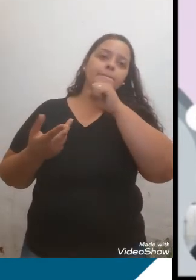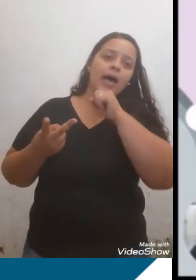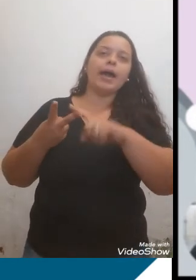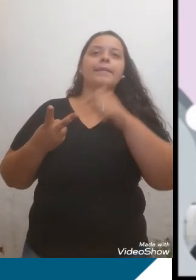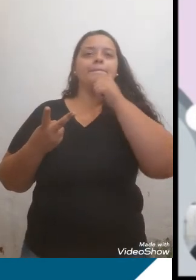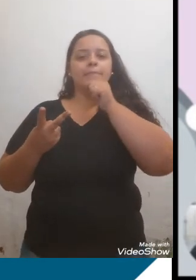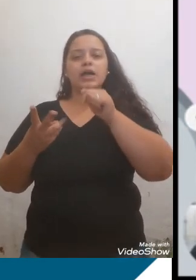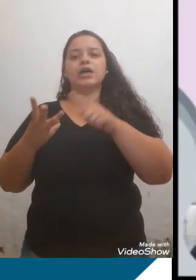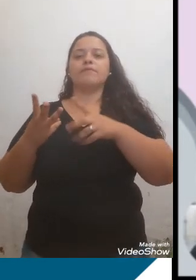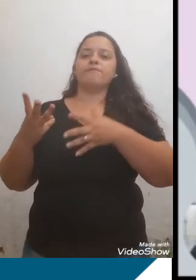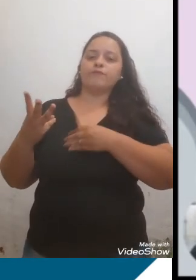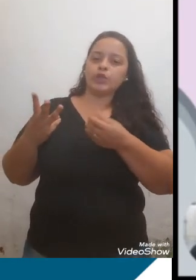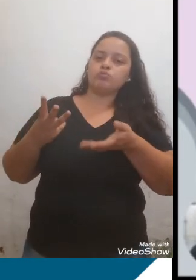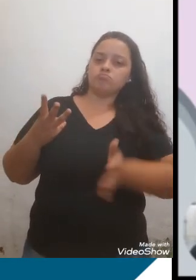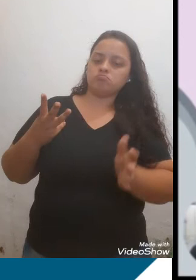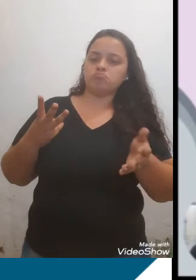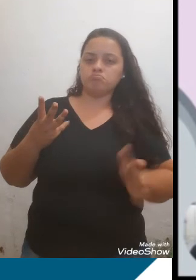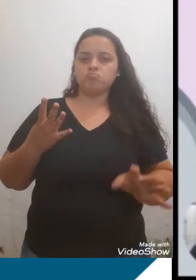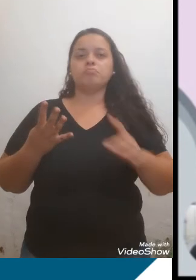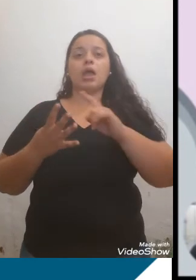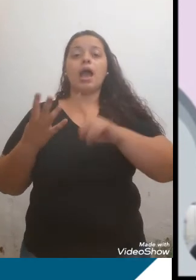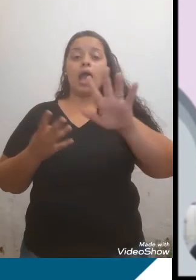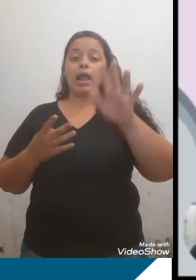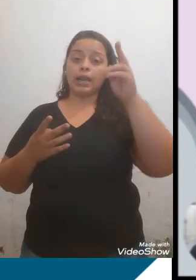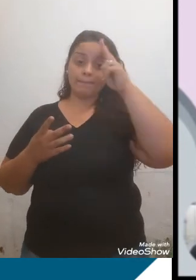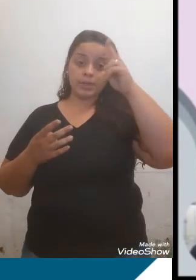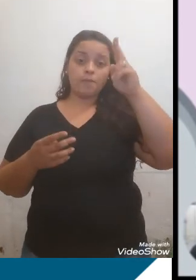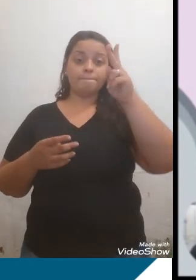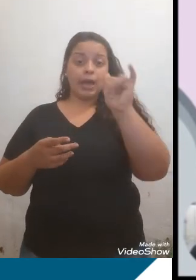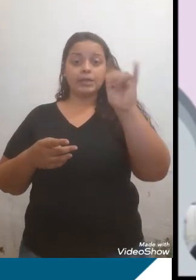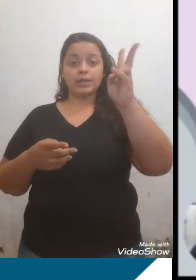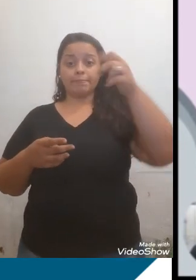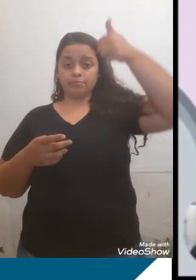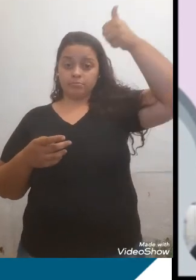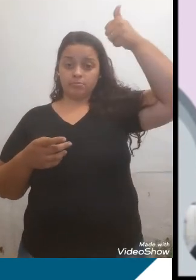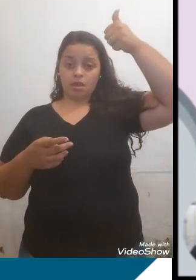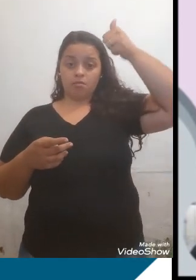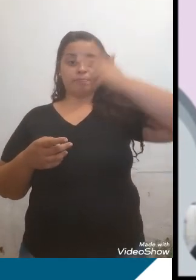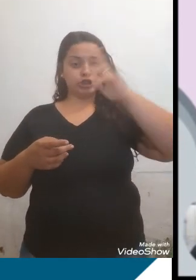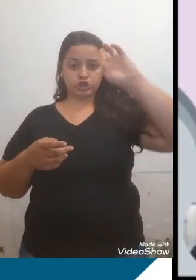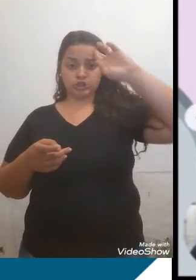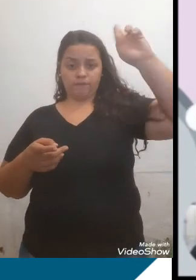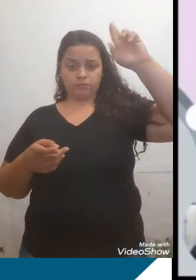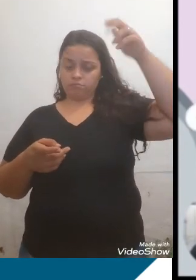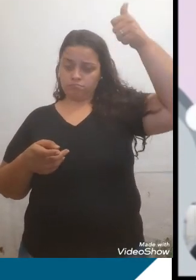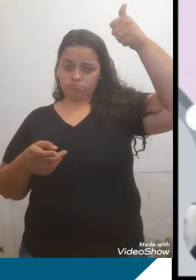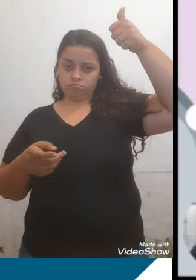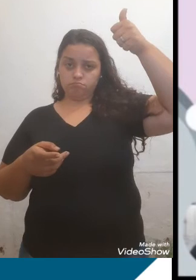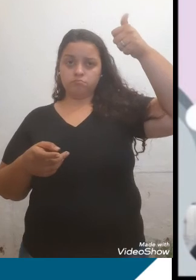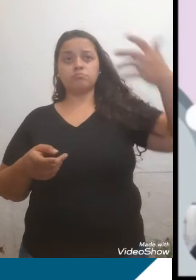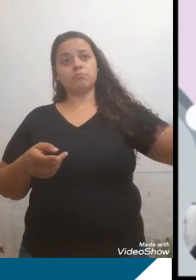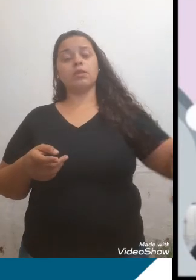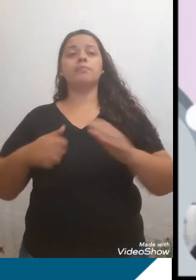mãe e os filhos, entendendo que o pai ele está no topo dessa hierarquia familiar, ele representa o chefe de fato.